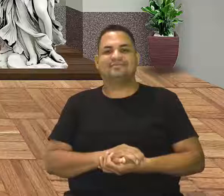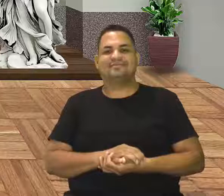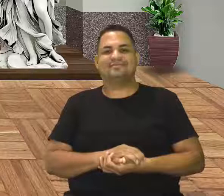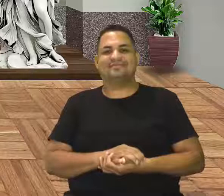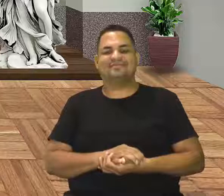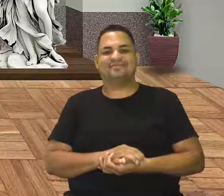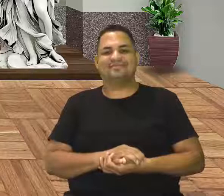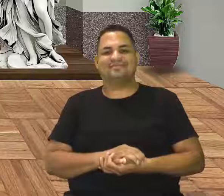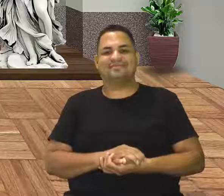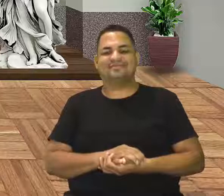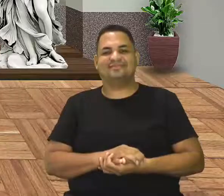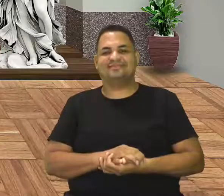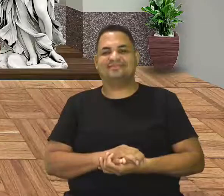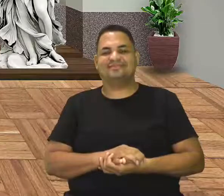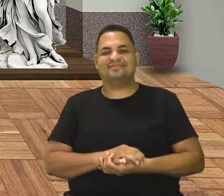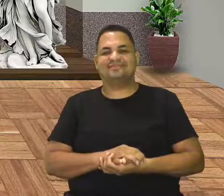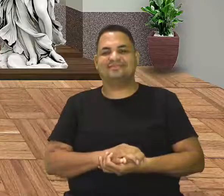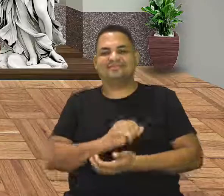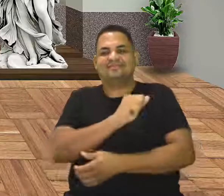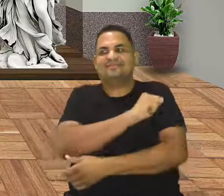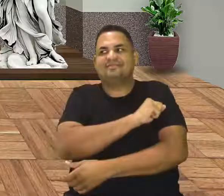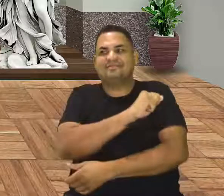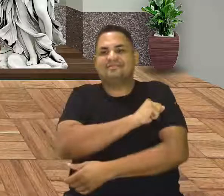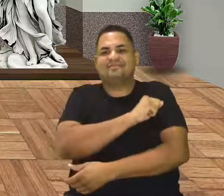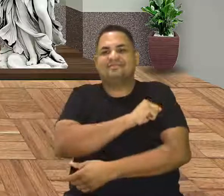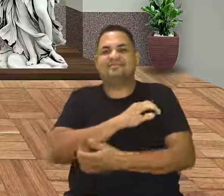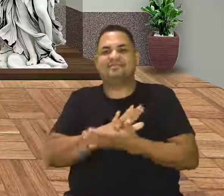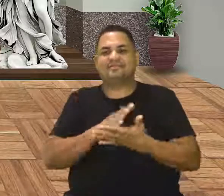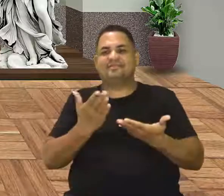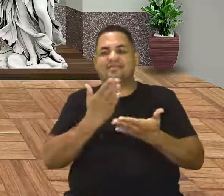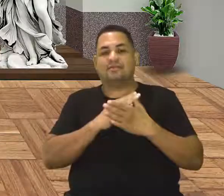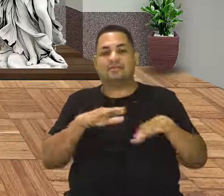Não tá não. Olha só, aluno, eu fico por